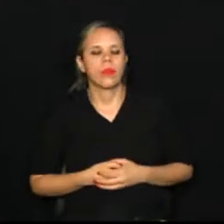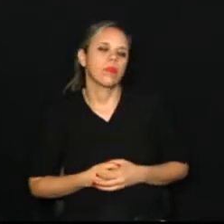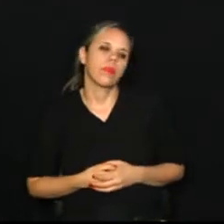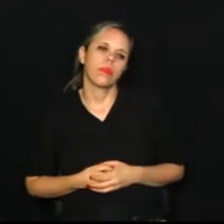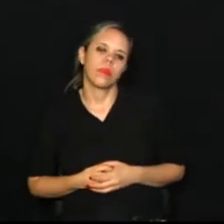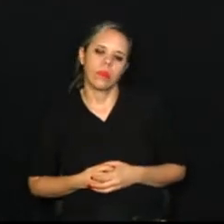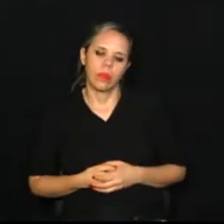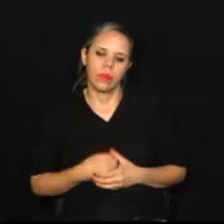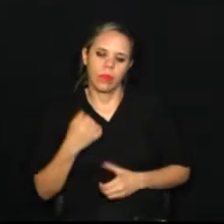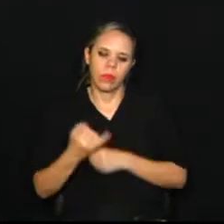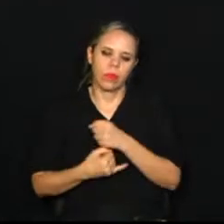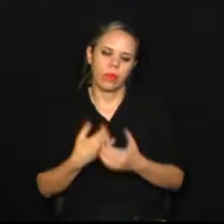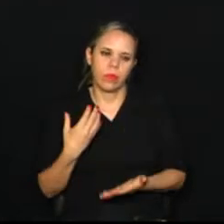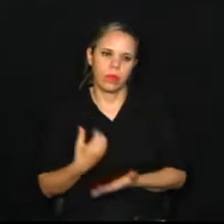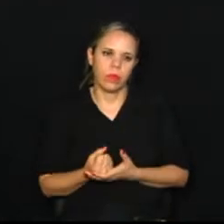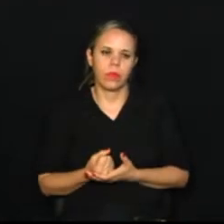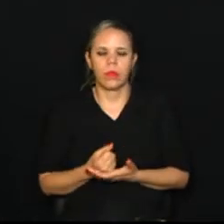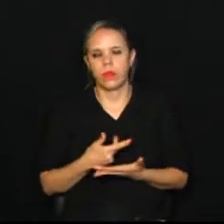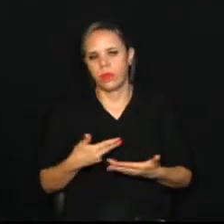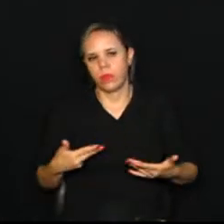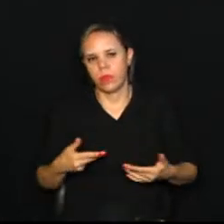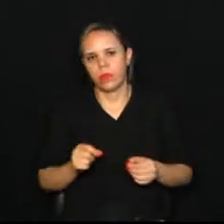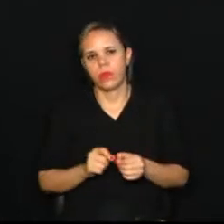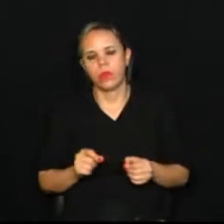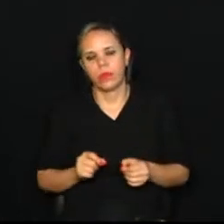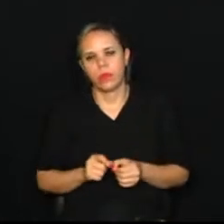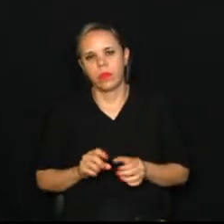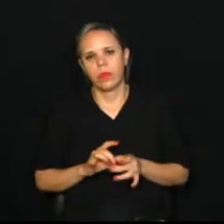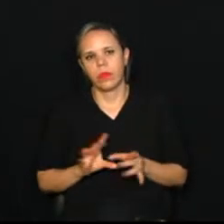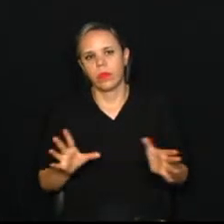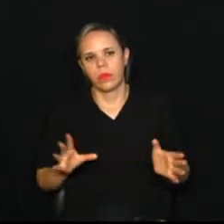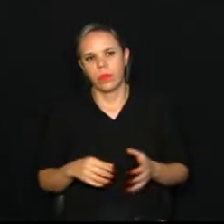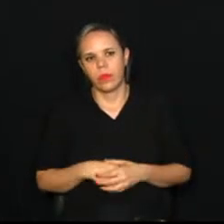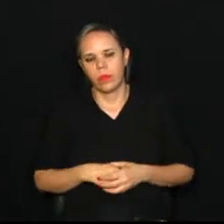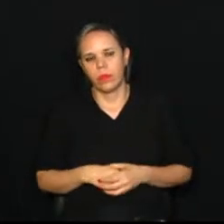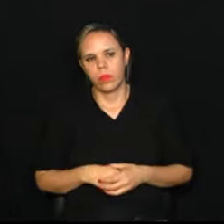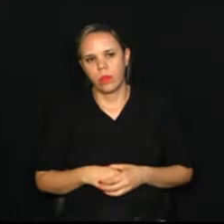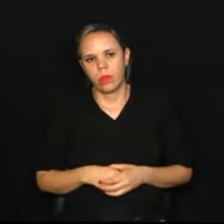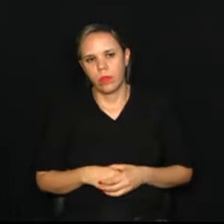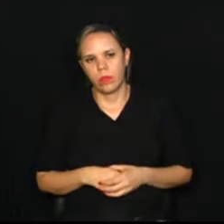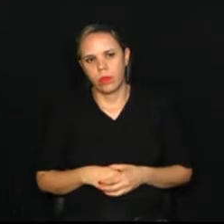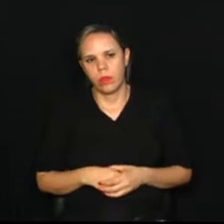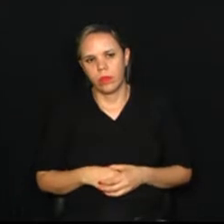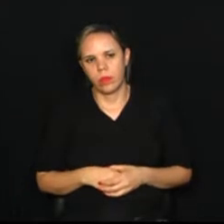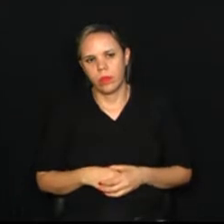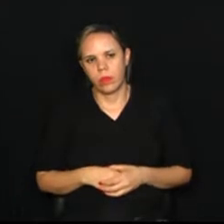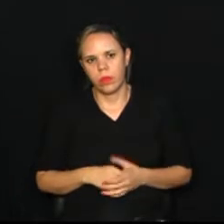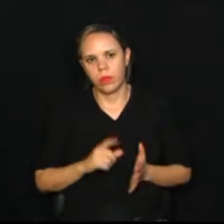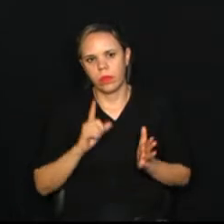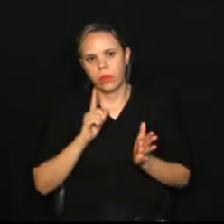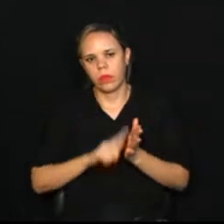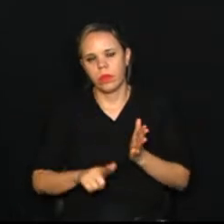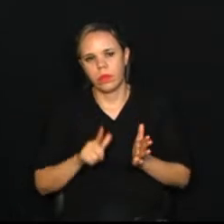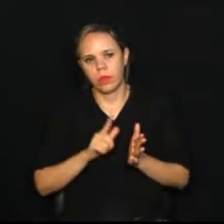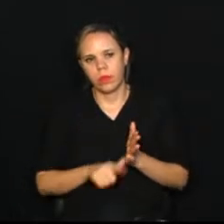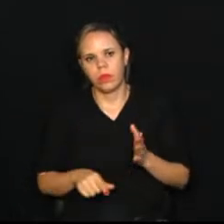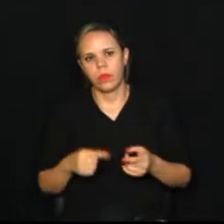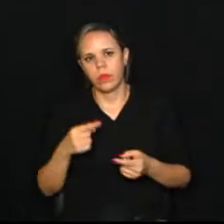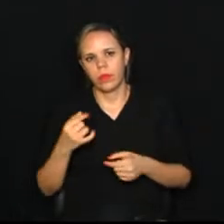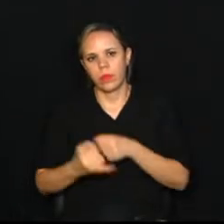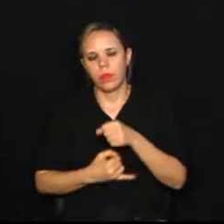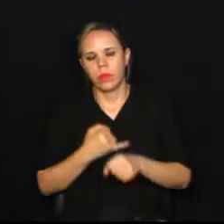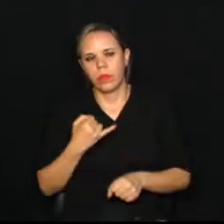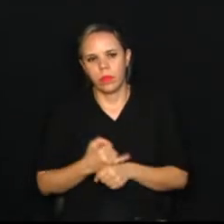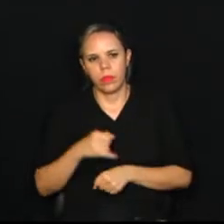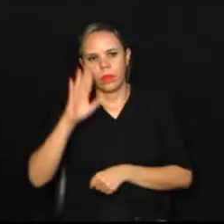de download, de upload, ela permite, vamos dizer assim, uma limpeza de sinal maior do que